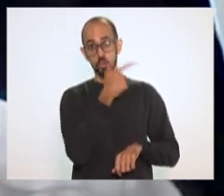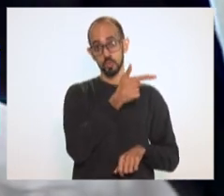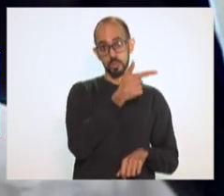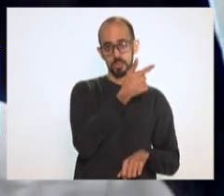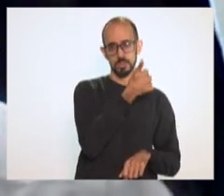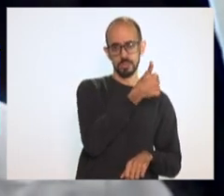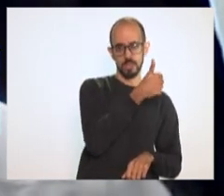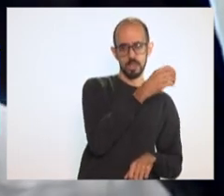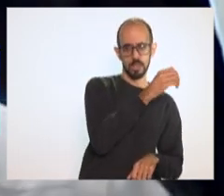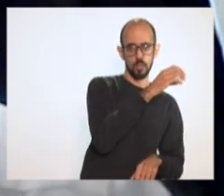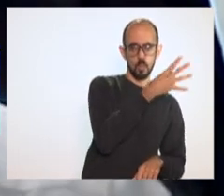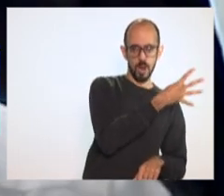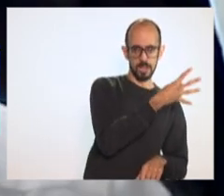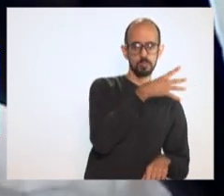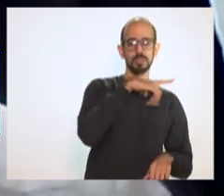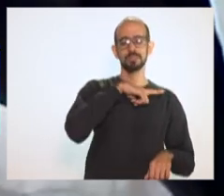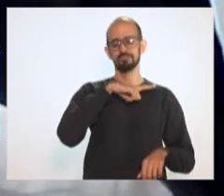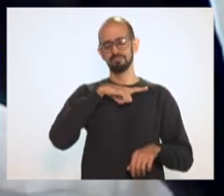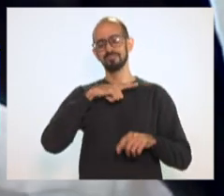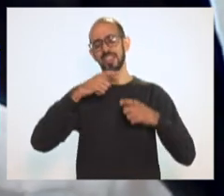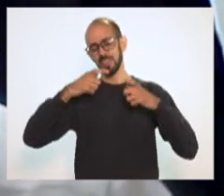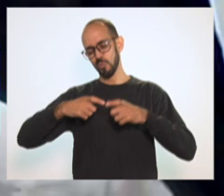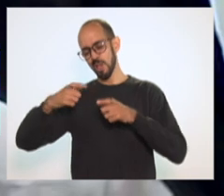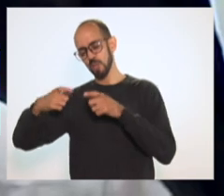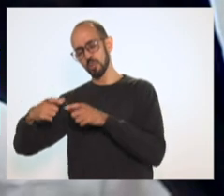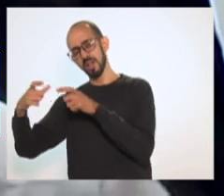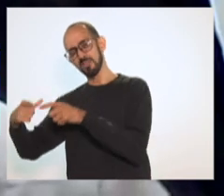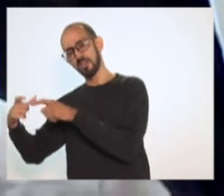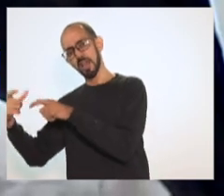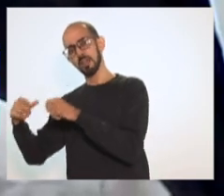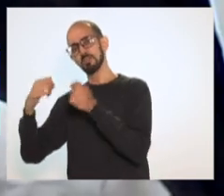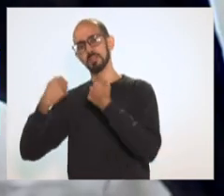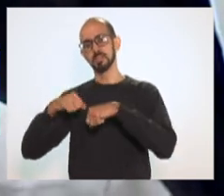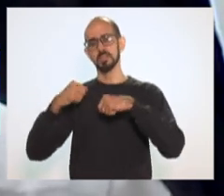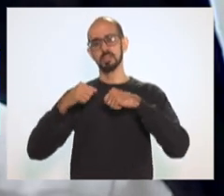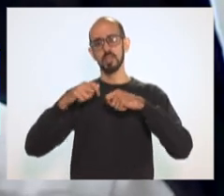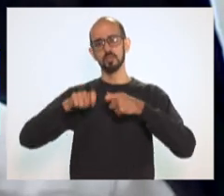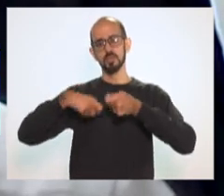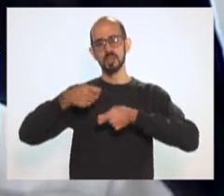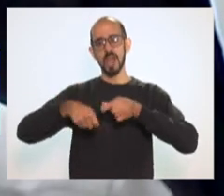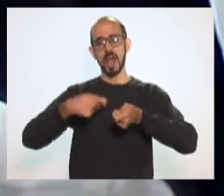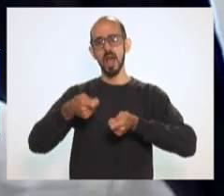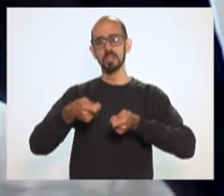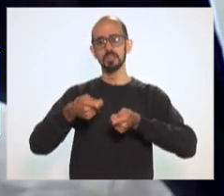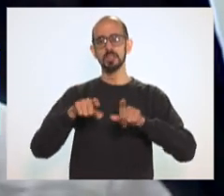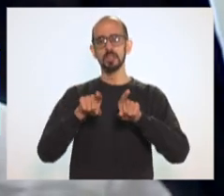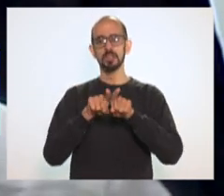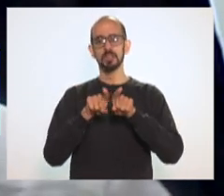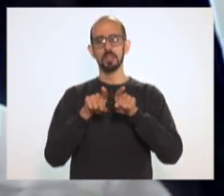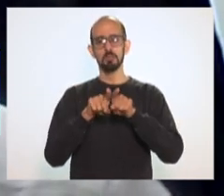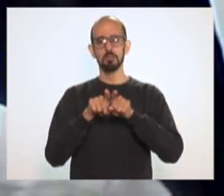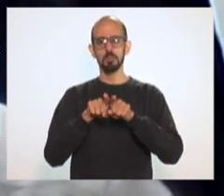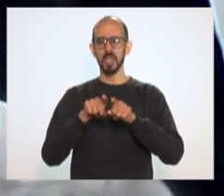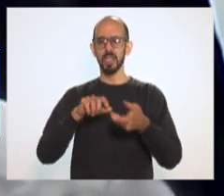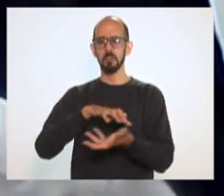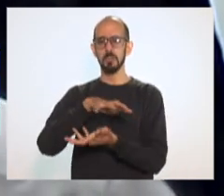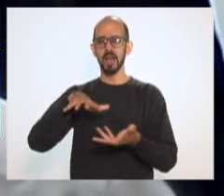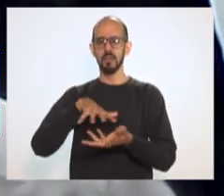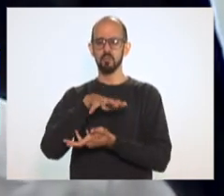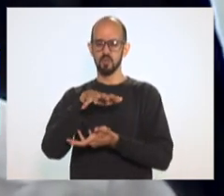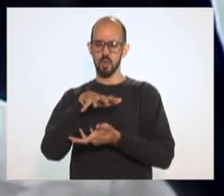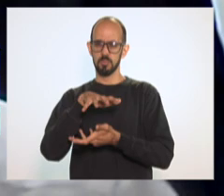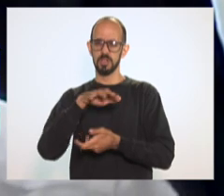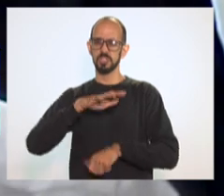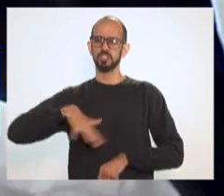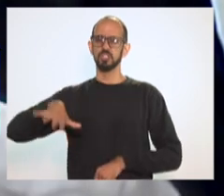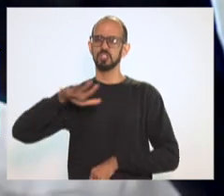pontos de recuperação da melhoria da sinalização e também da recuperação asfáltica de iluminação e reforço